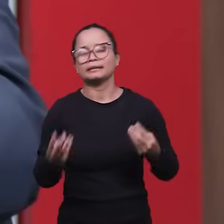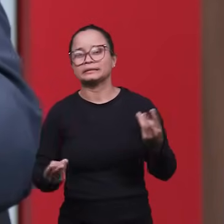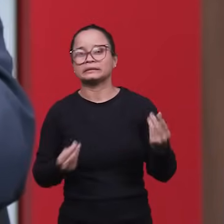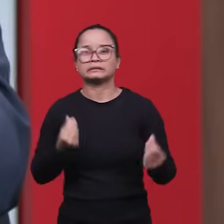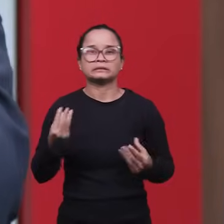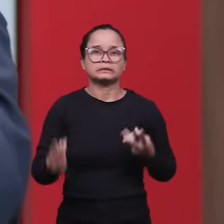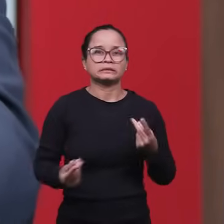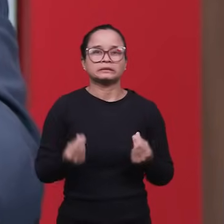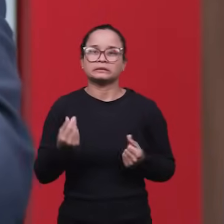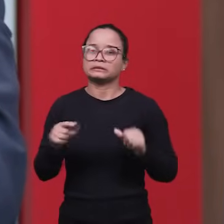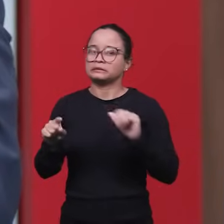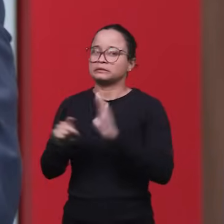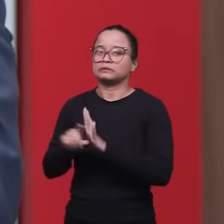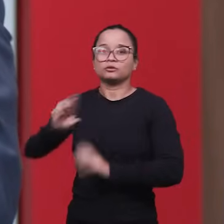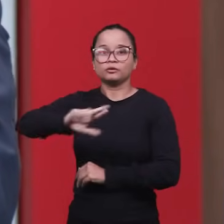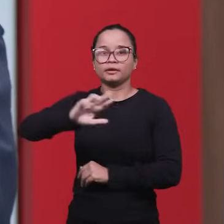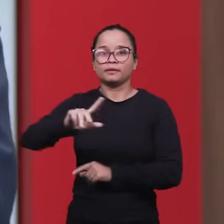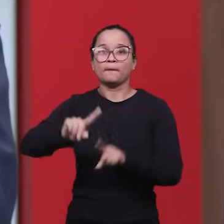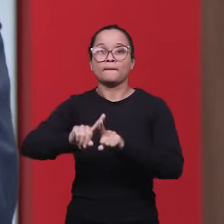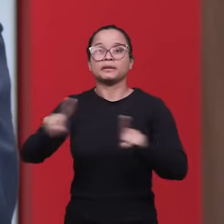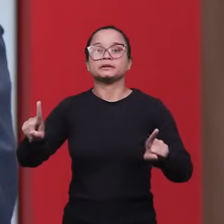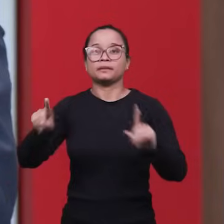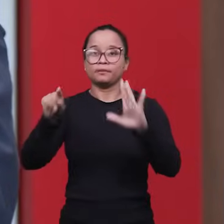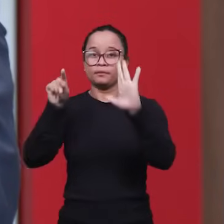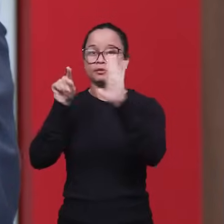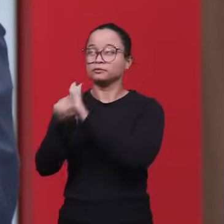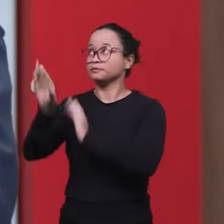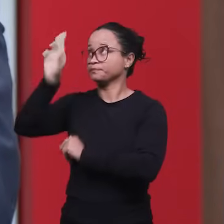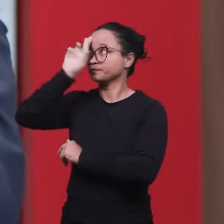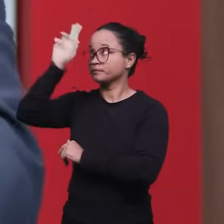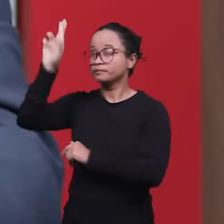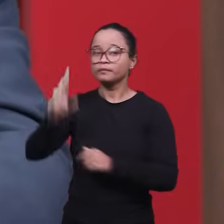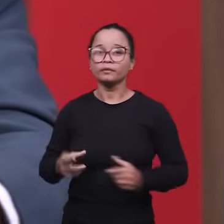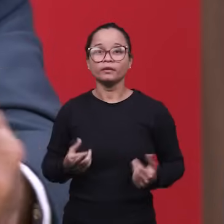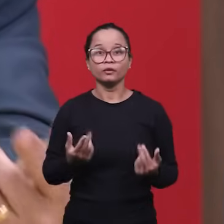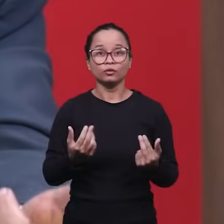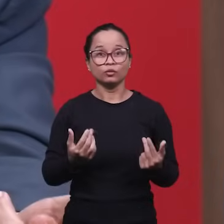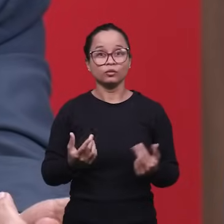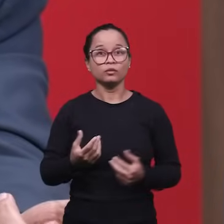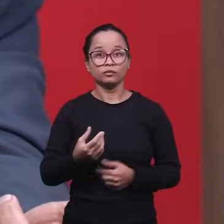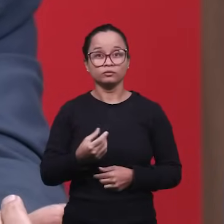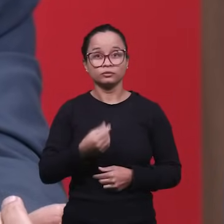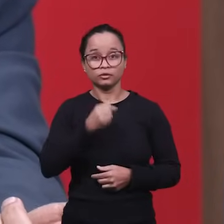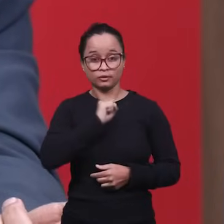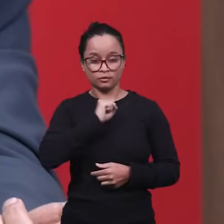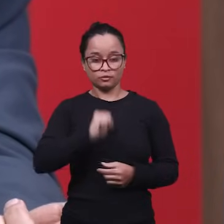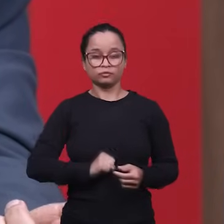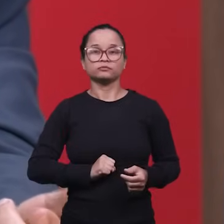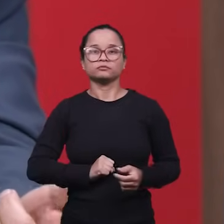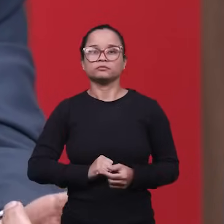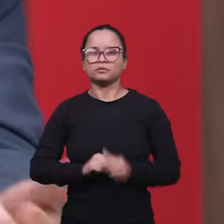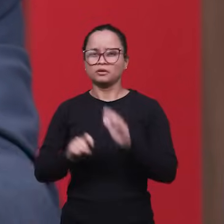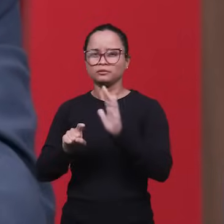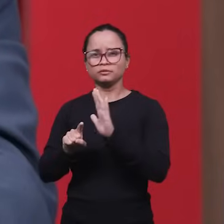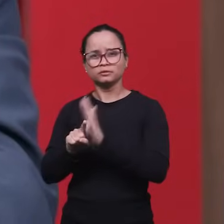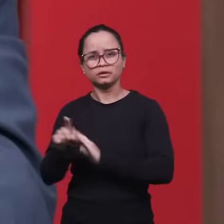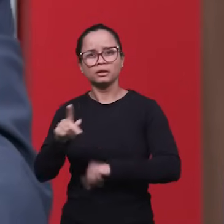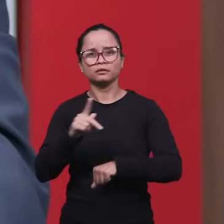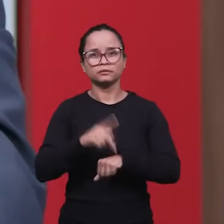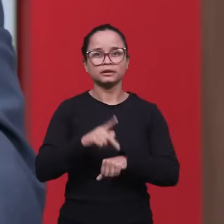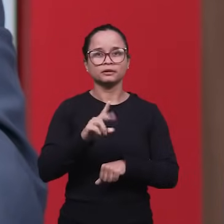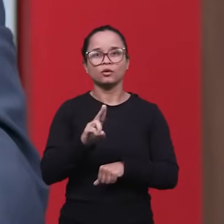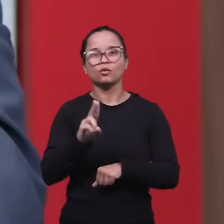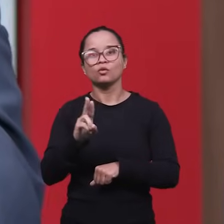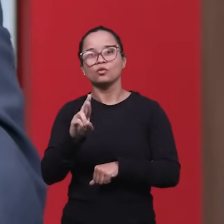aquelas coisas de vocês consultam a Bíblia. Não, é consultar ao Senhor. Assim como o sacerdote consultou, né, Urim e Tumim,